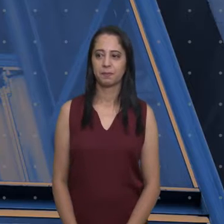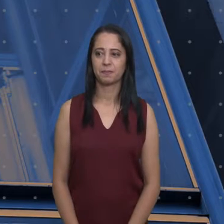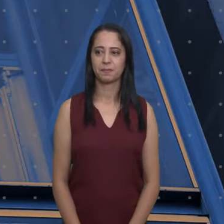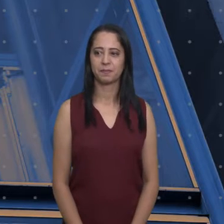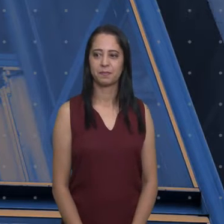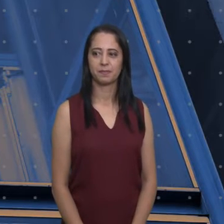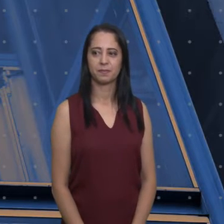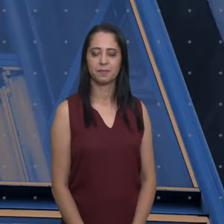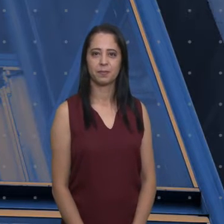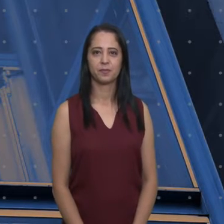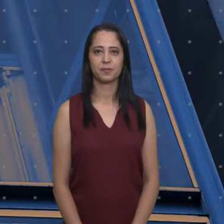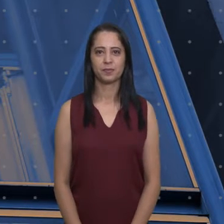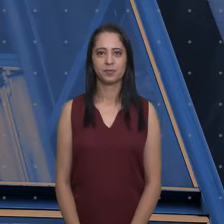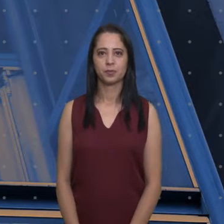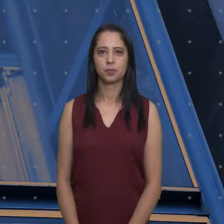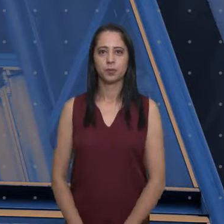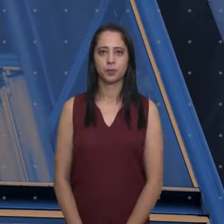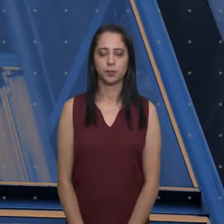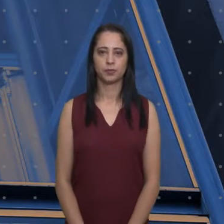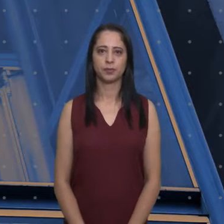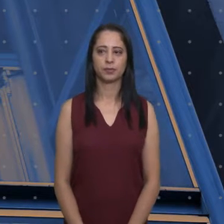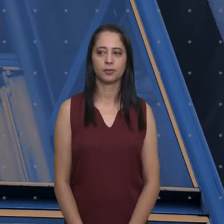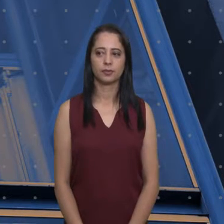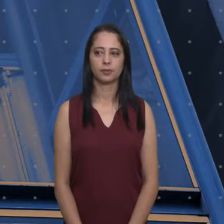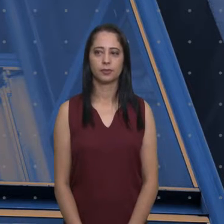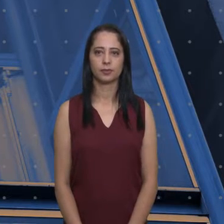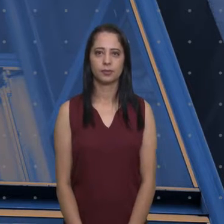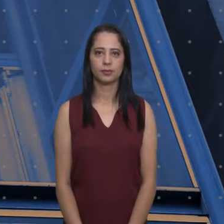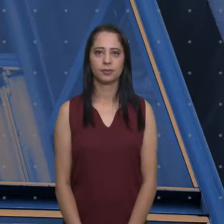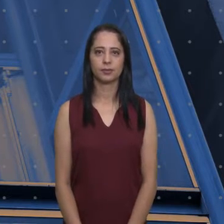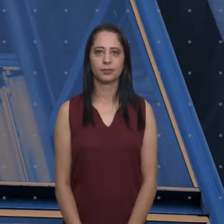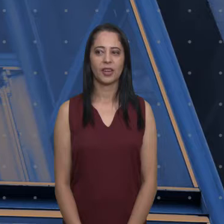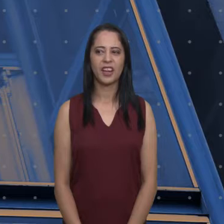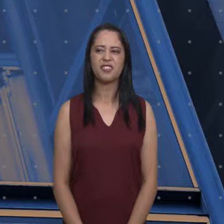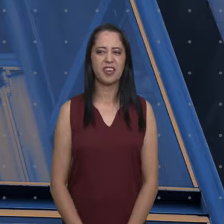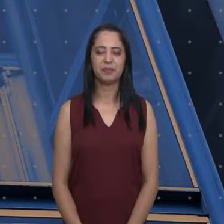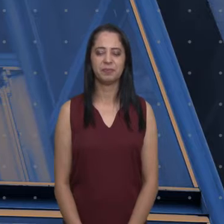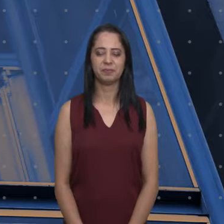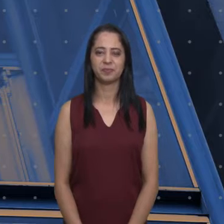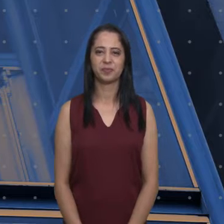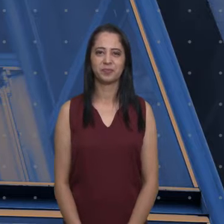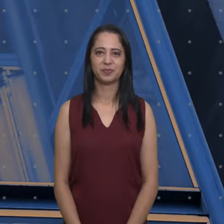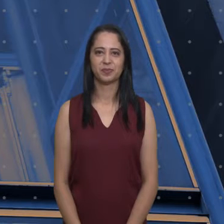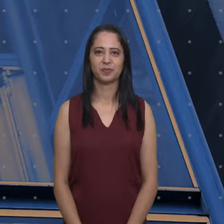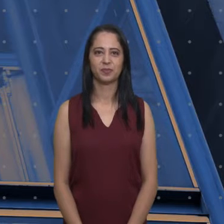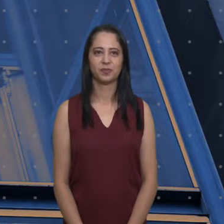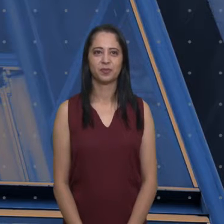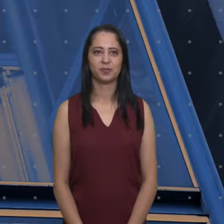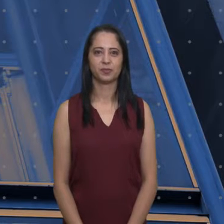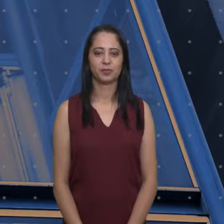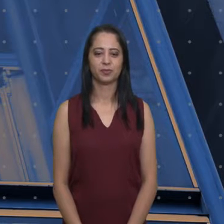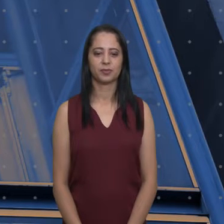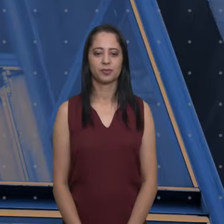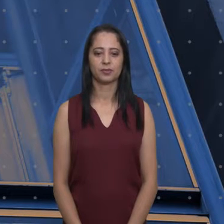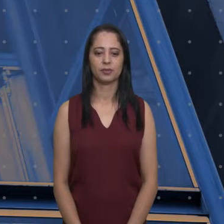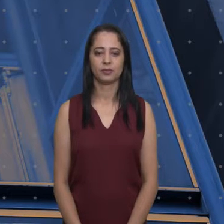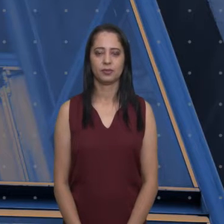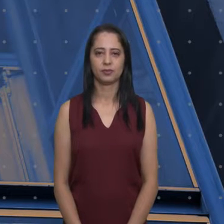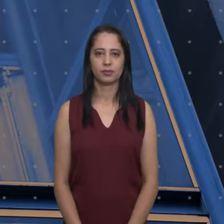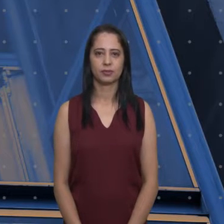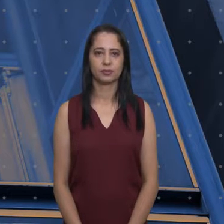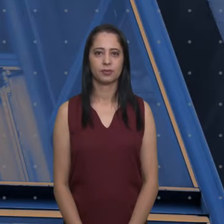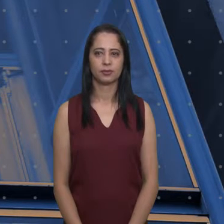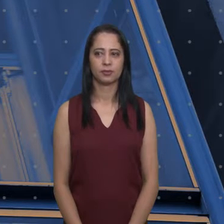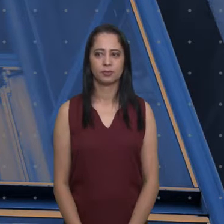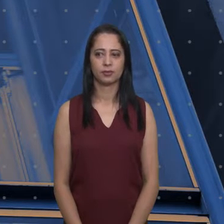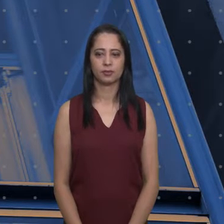de fábrica, gerente de projetos, instalador de sistema eletrônico, isolador funileiro traçador,